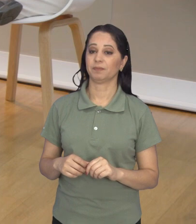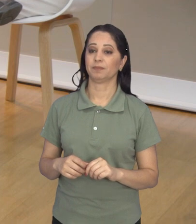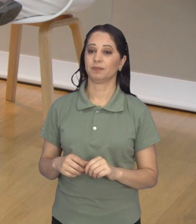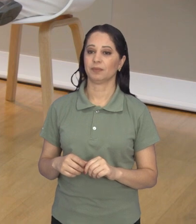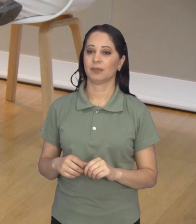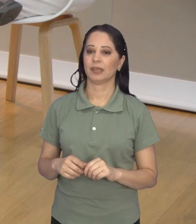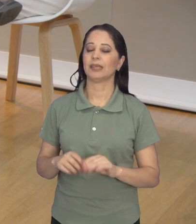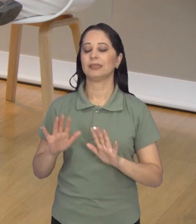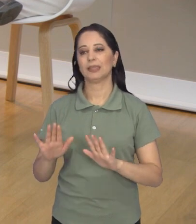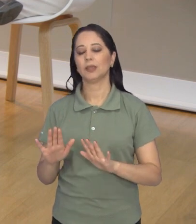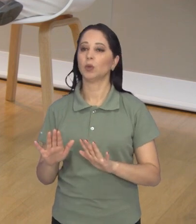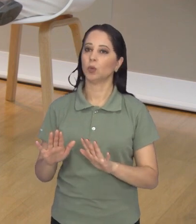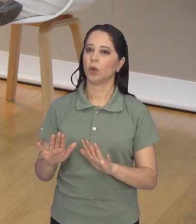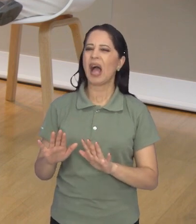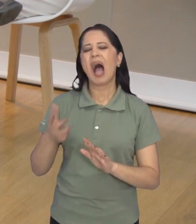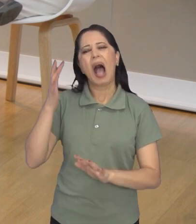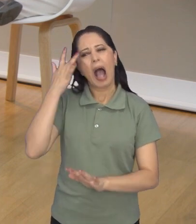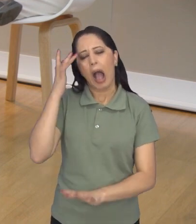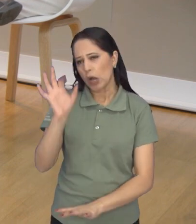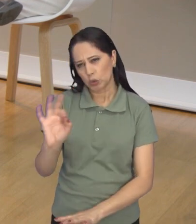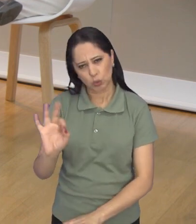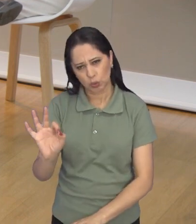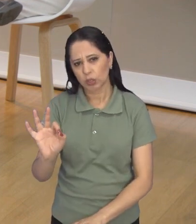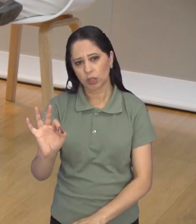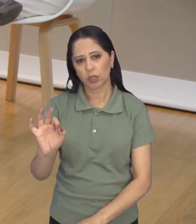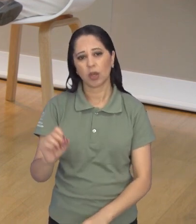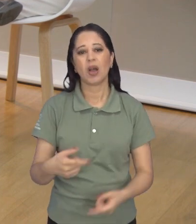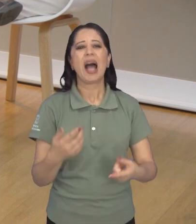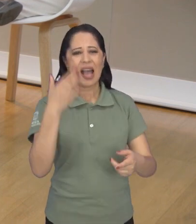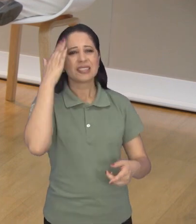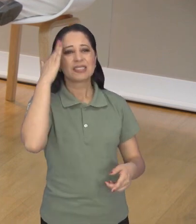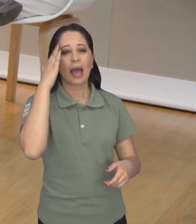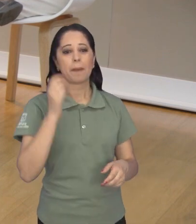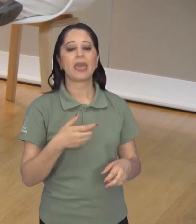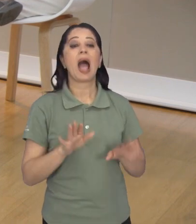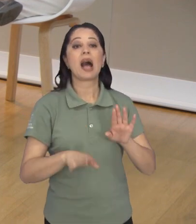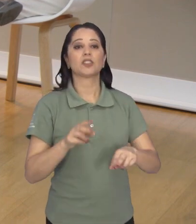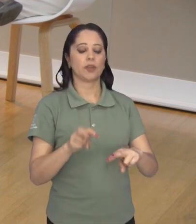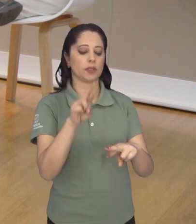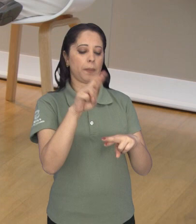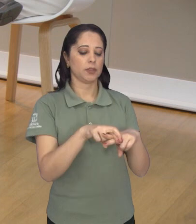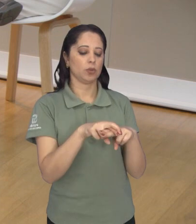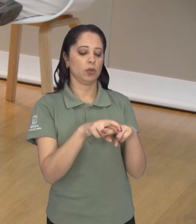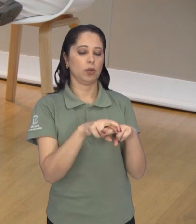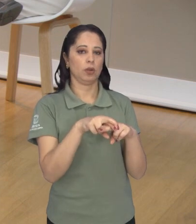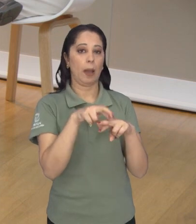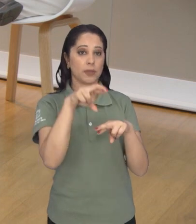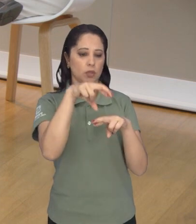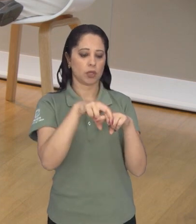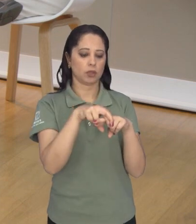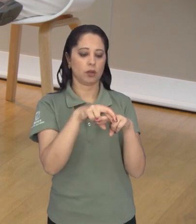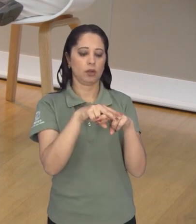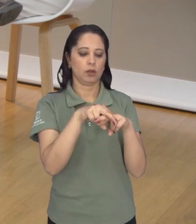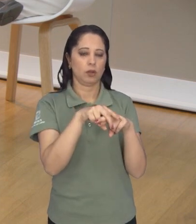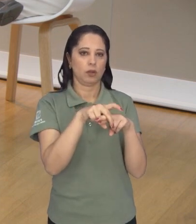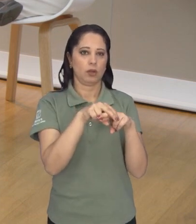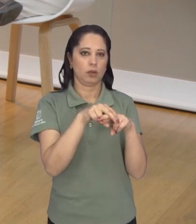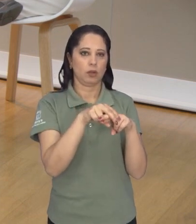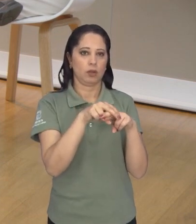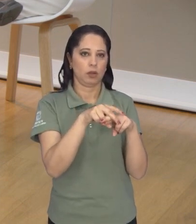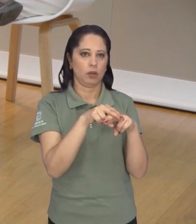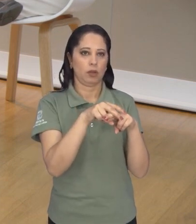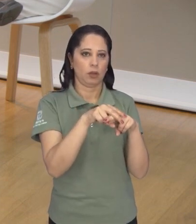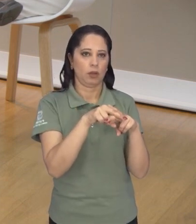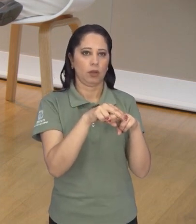Selena. Olha, provavelmente não. Não posso afirmar com Aquelas certeza. Pessoas que ficam, às vezes, estão conversando o tempo todo. Sim, existem